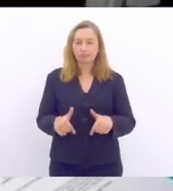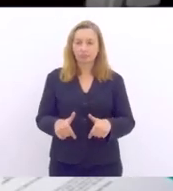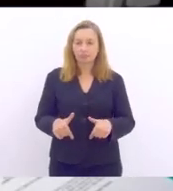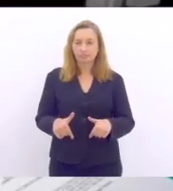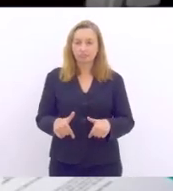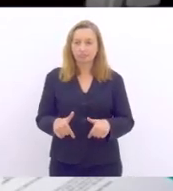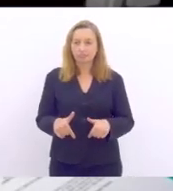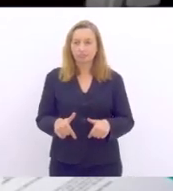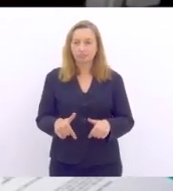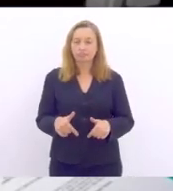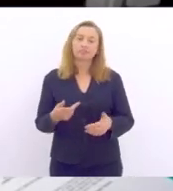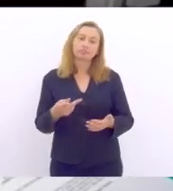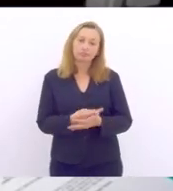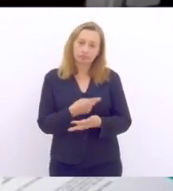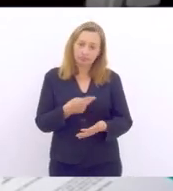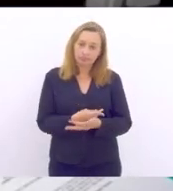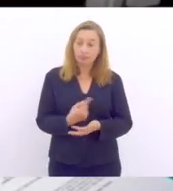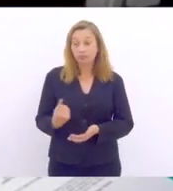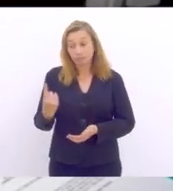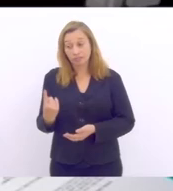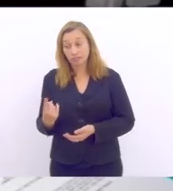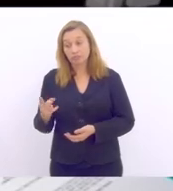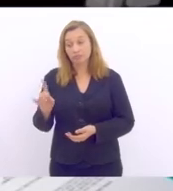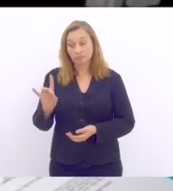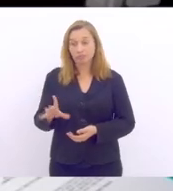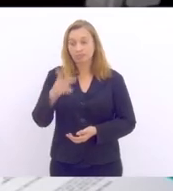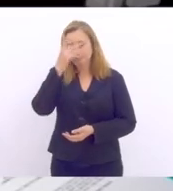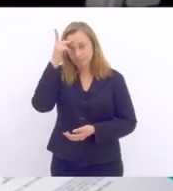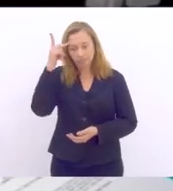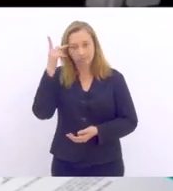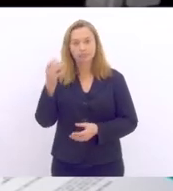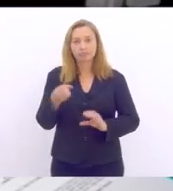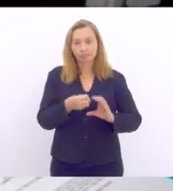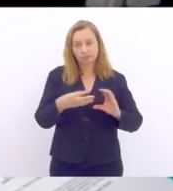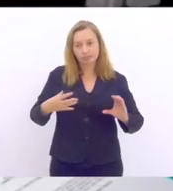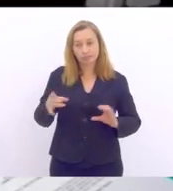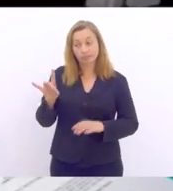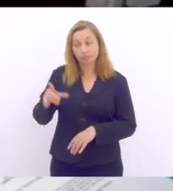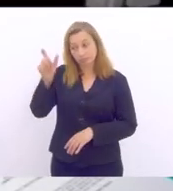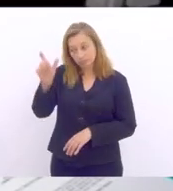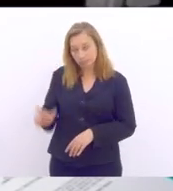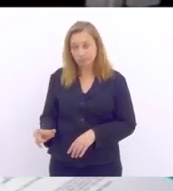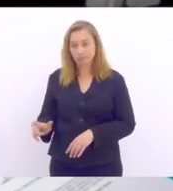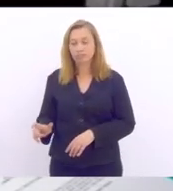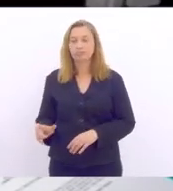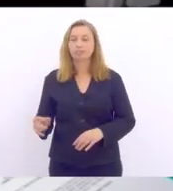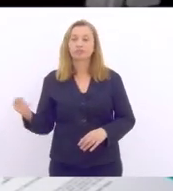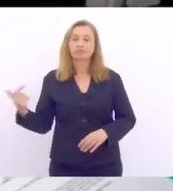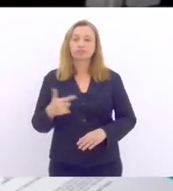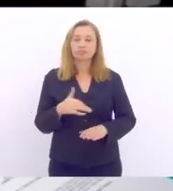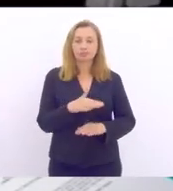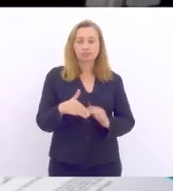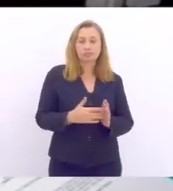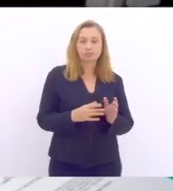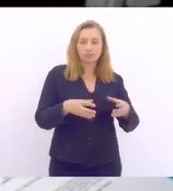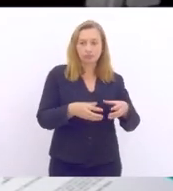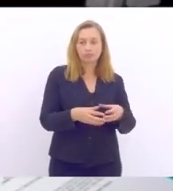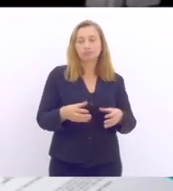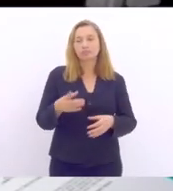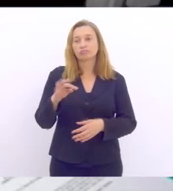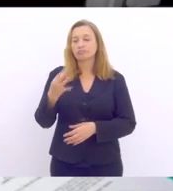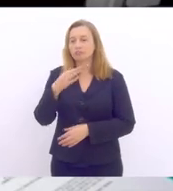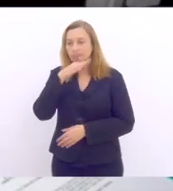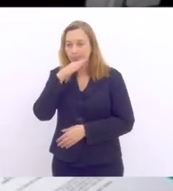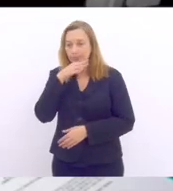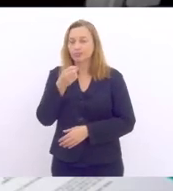assim, premeditada, contumaz, característica do que sejam as torcidas organizadas. Chiquinho falou muito bem,